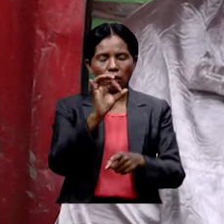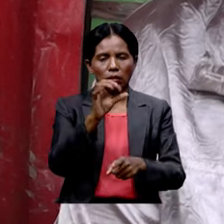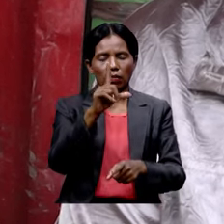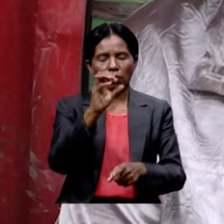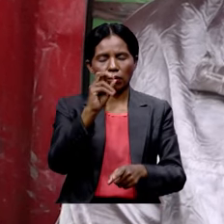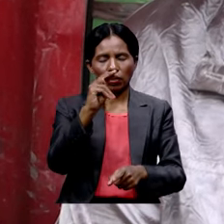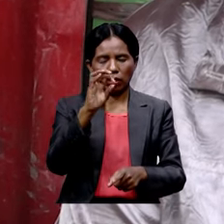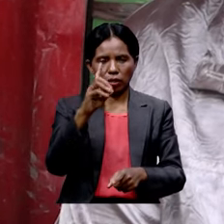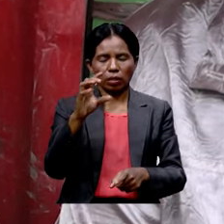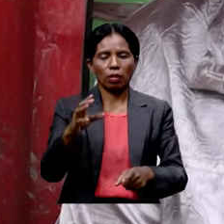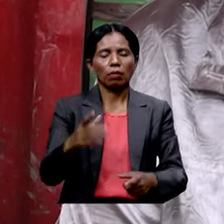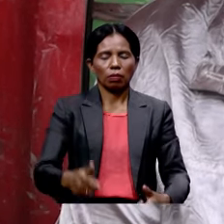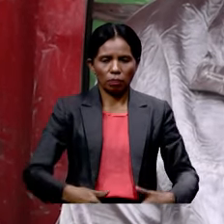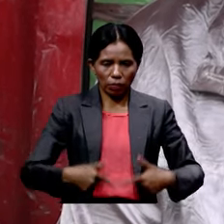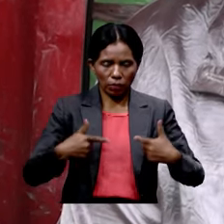oan mori sida hanesa ne mak